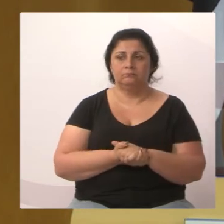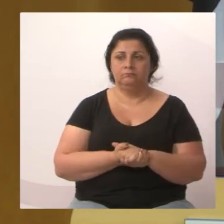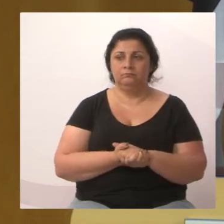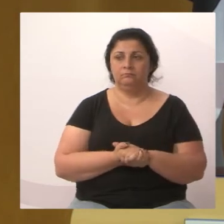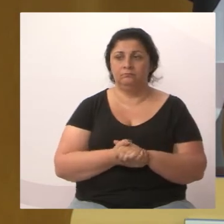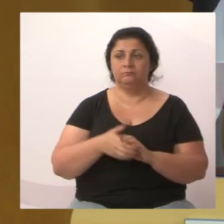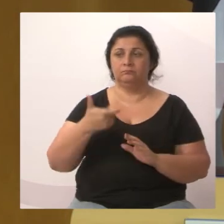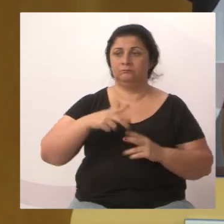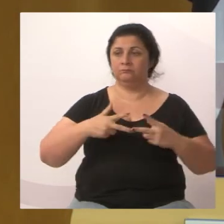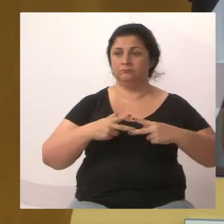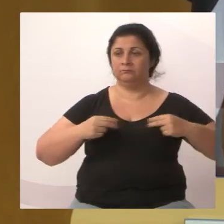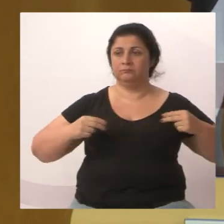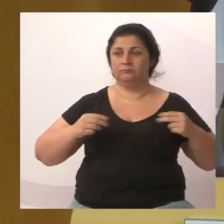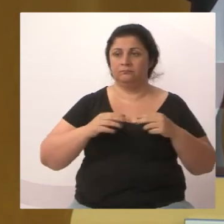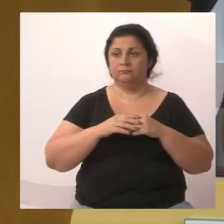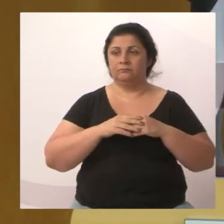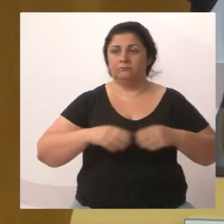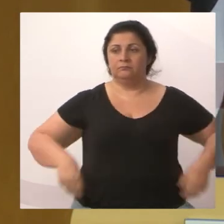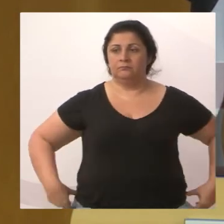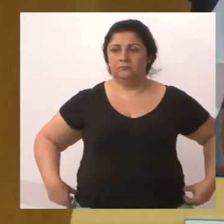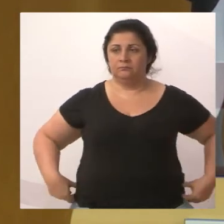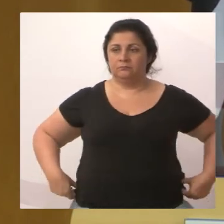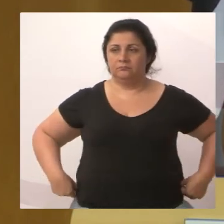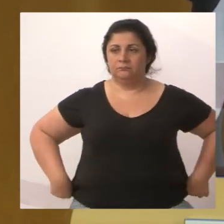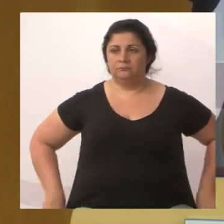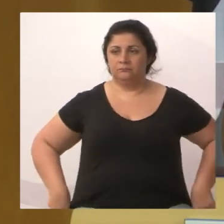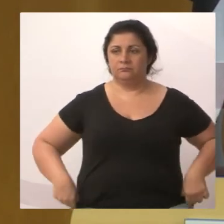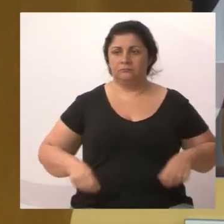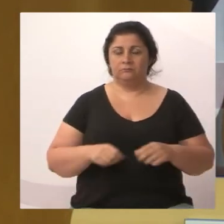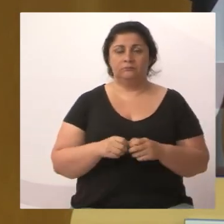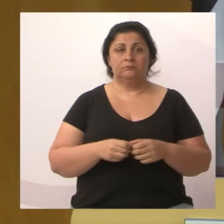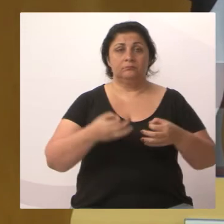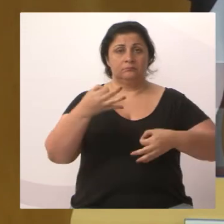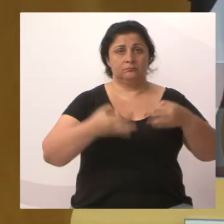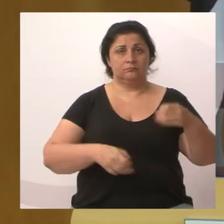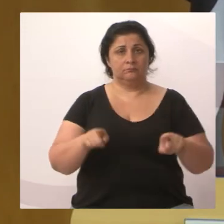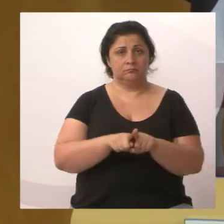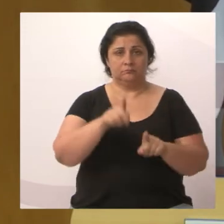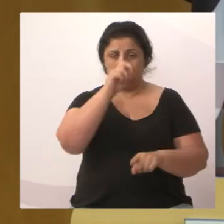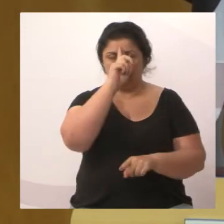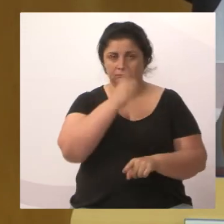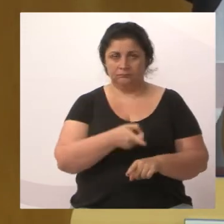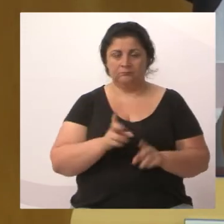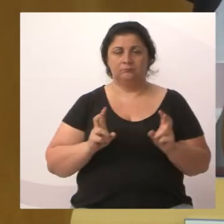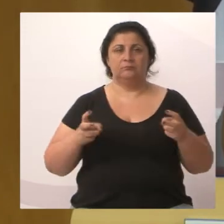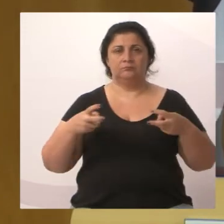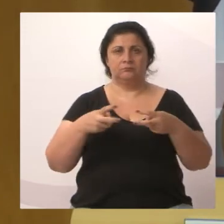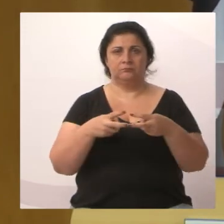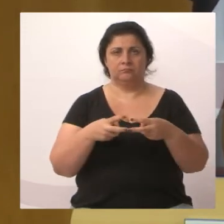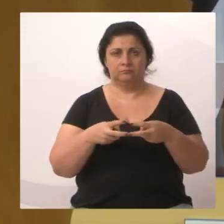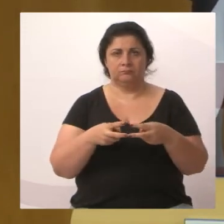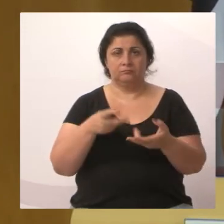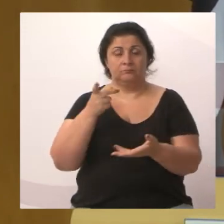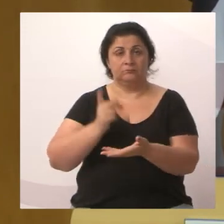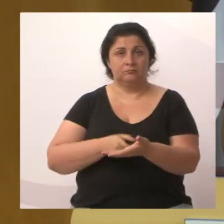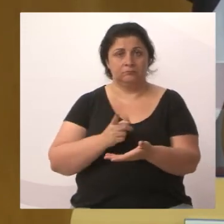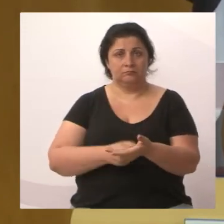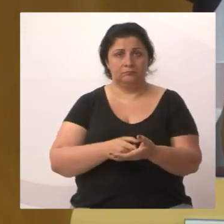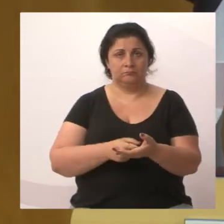E outra coisa, a Justiça também obrigou esta casa a contratar uma